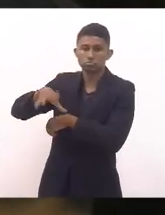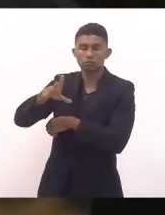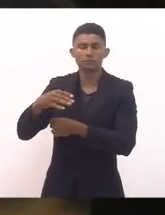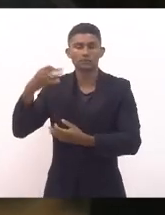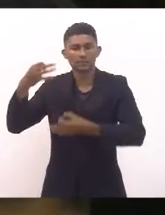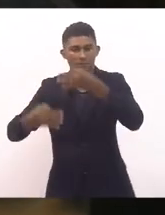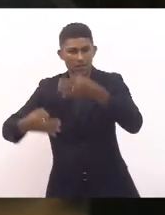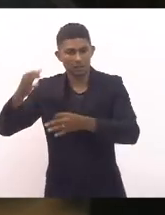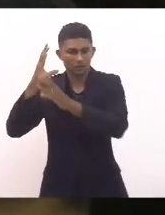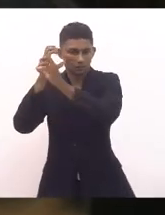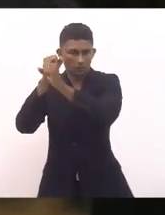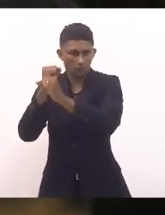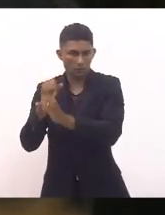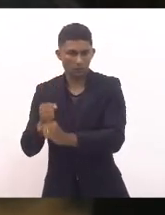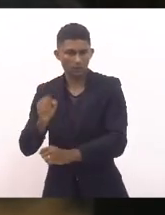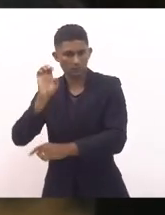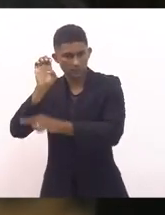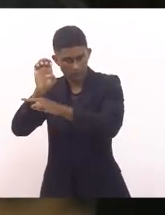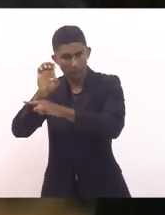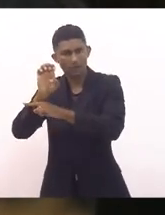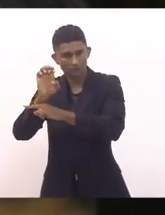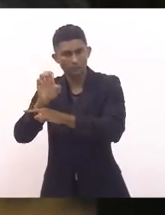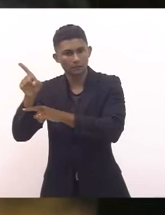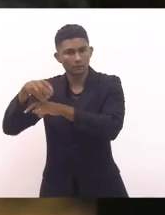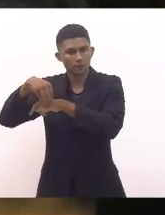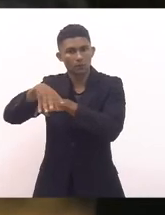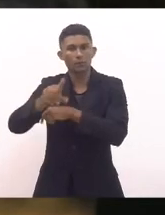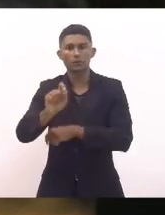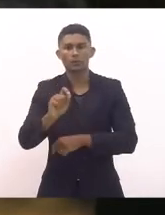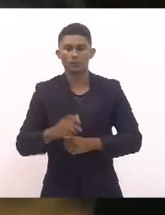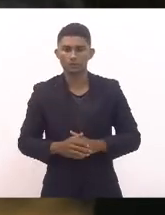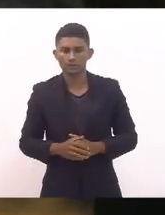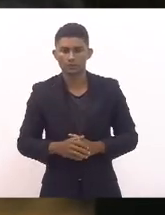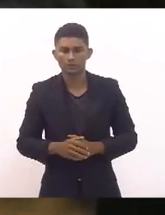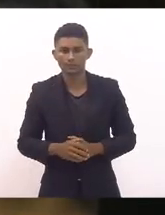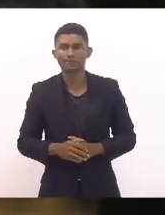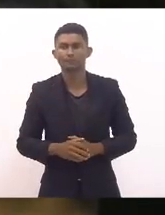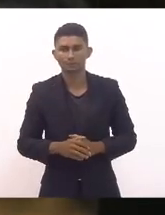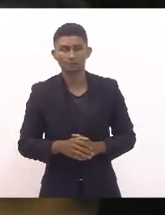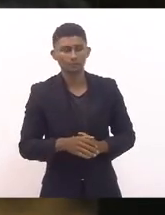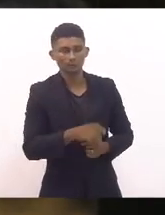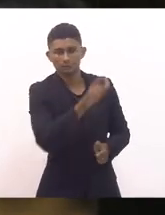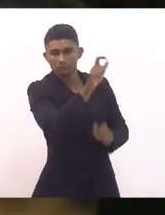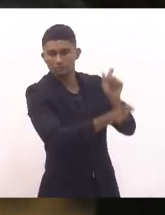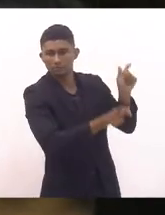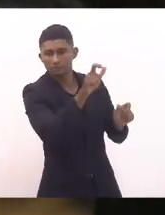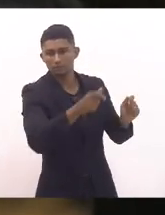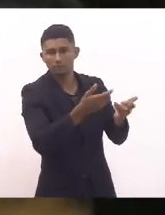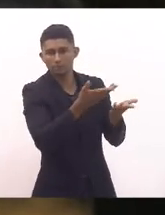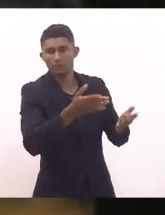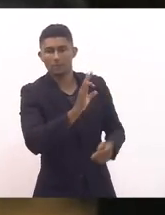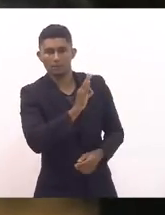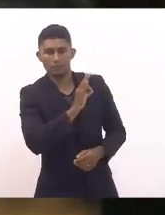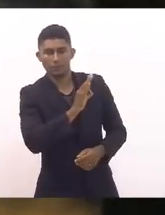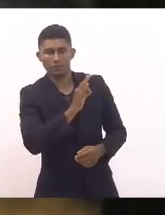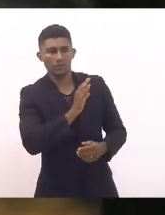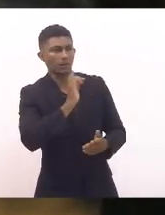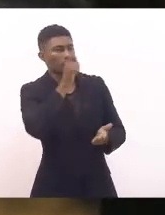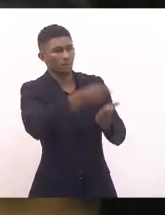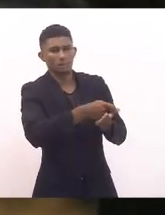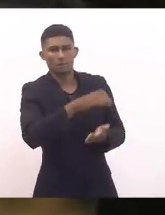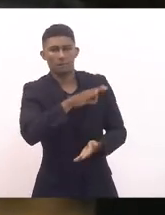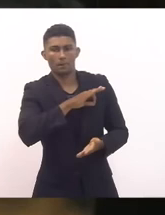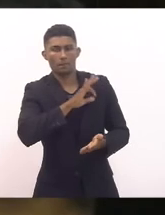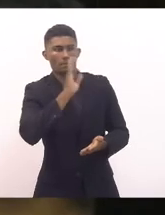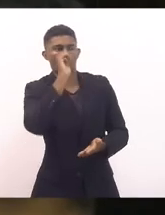Tribunal de Contas do Estado para que o pagamento desses policiais não fosse feito através